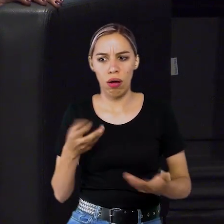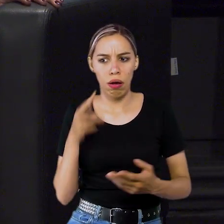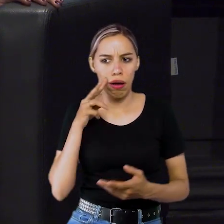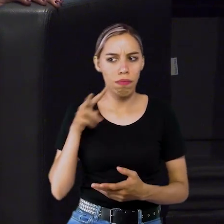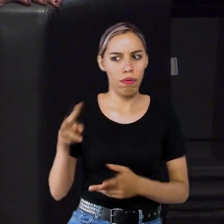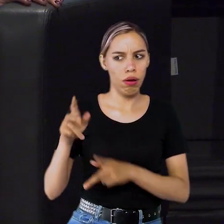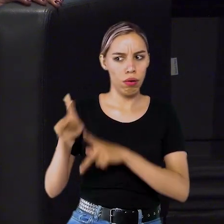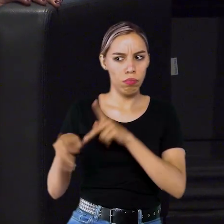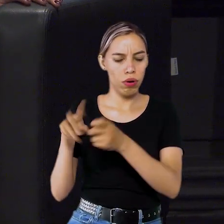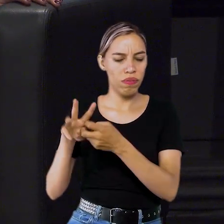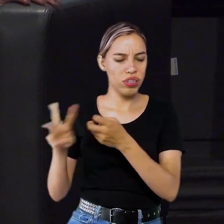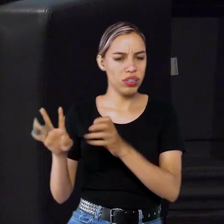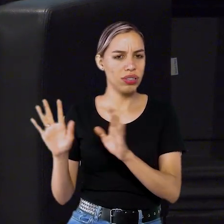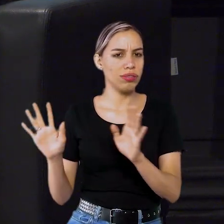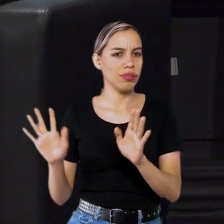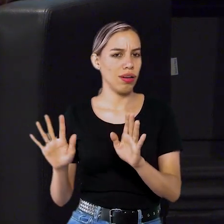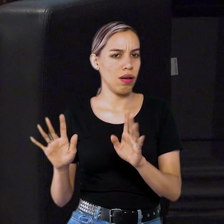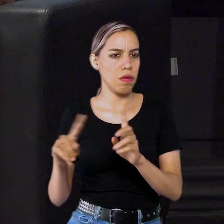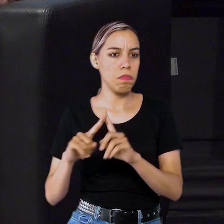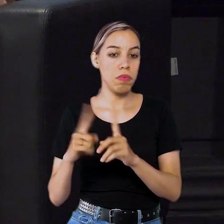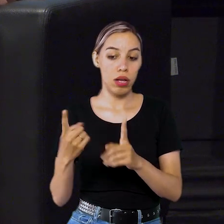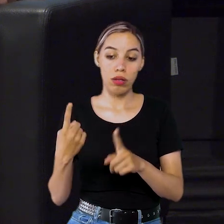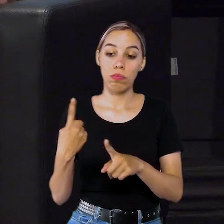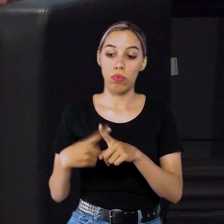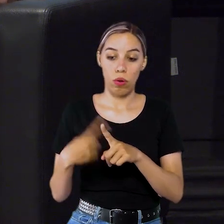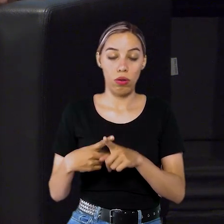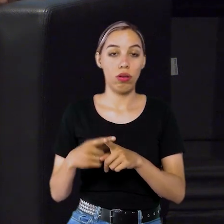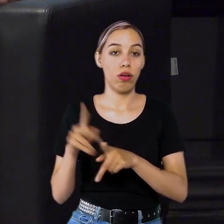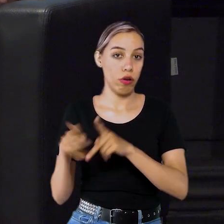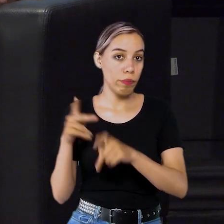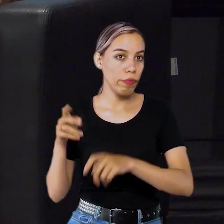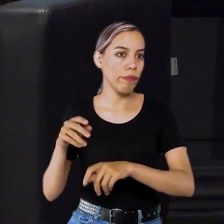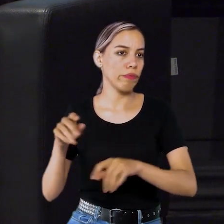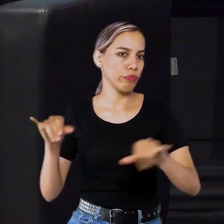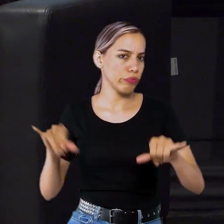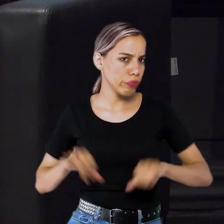vendo, mas diante de tudo que nós sofremos mesmo, né?